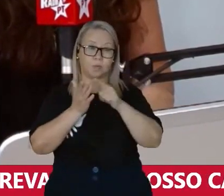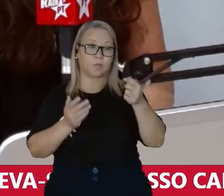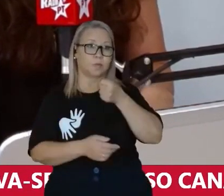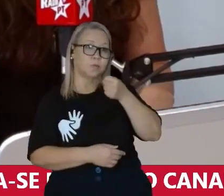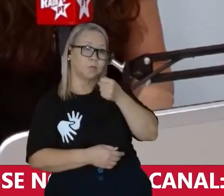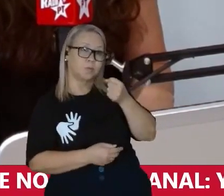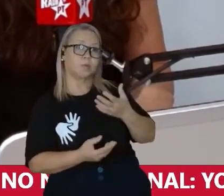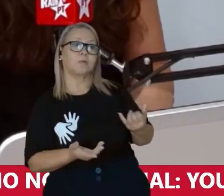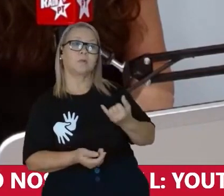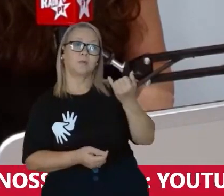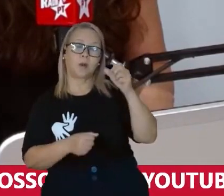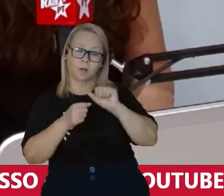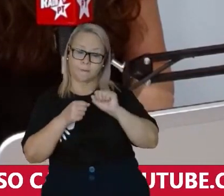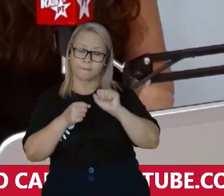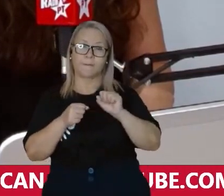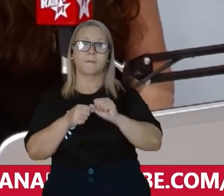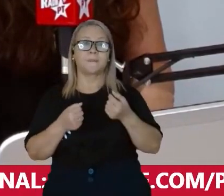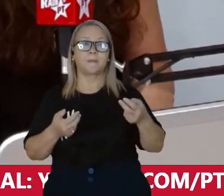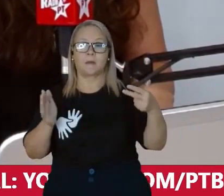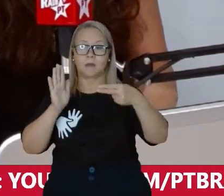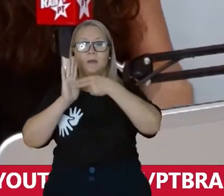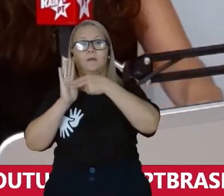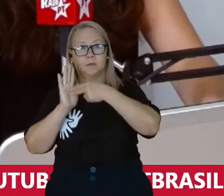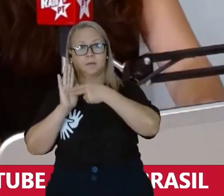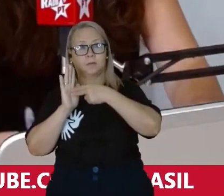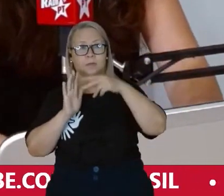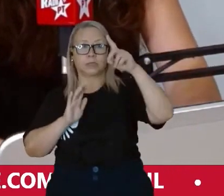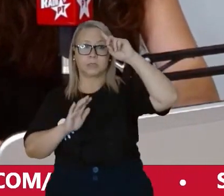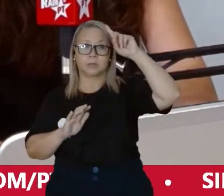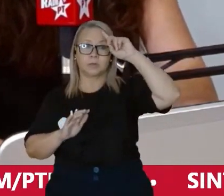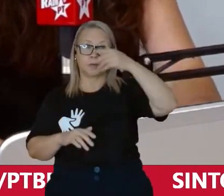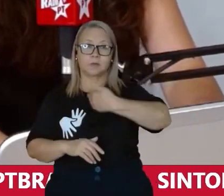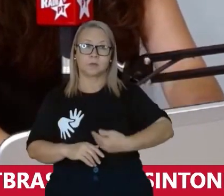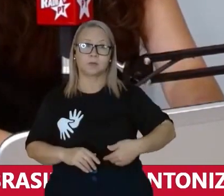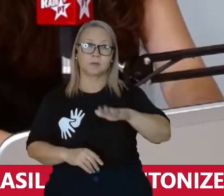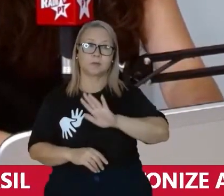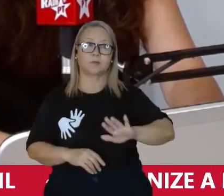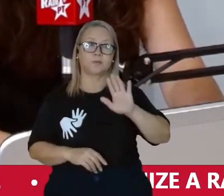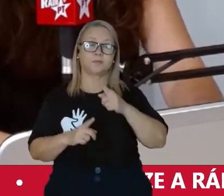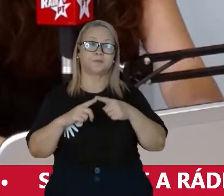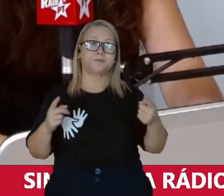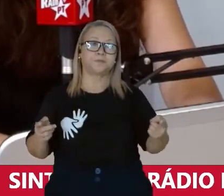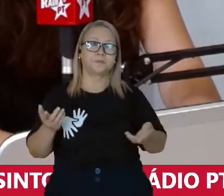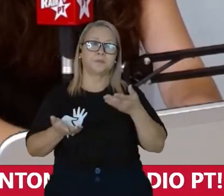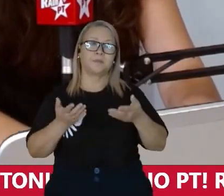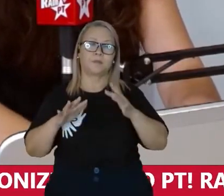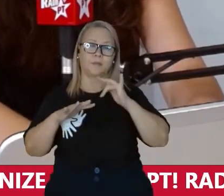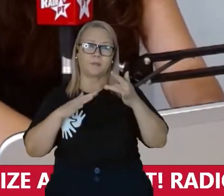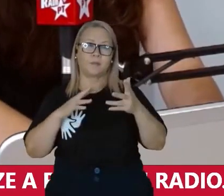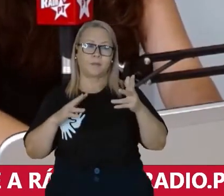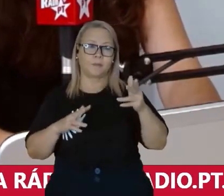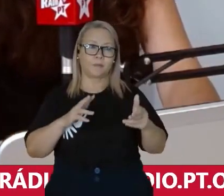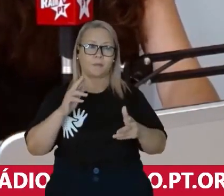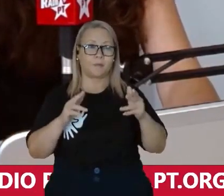importante, fazendo denúncias diariamente do governo federal, mas as linhas editoriais ainda